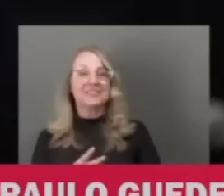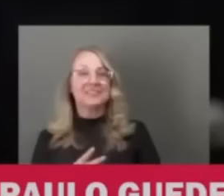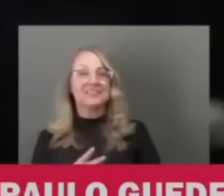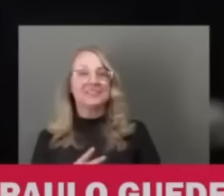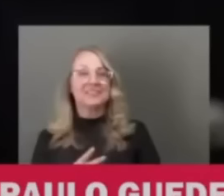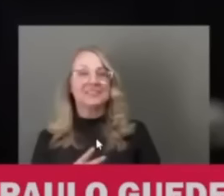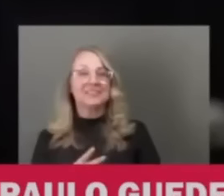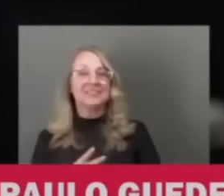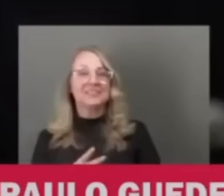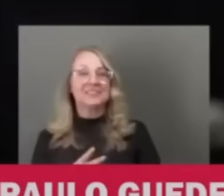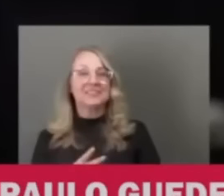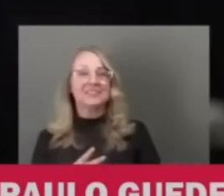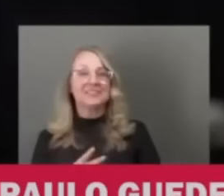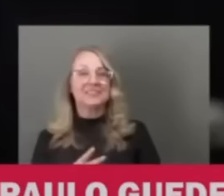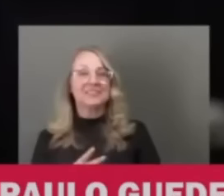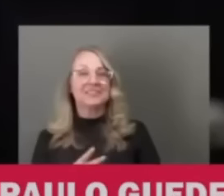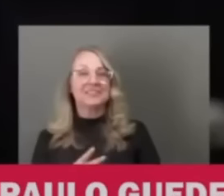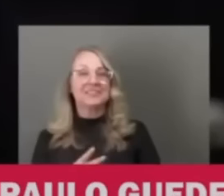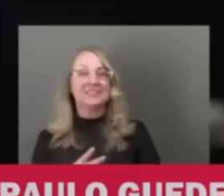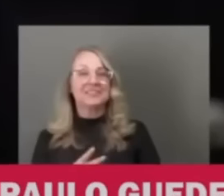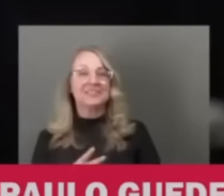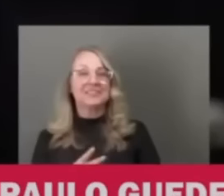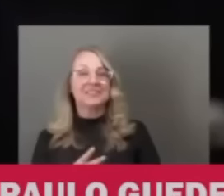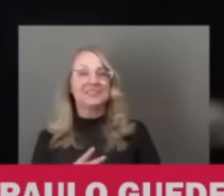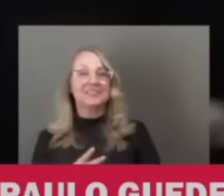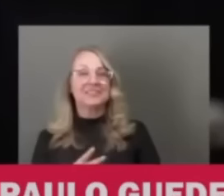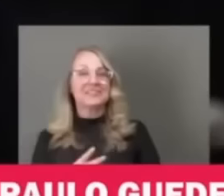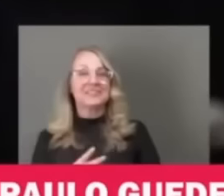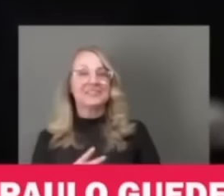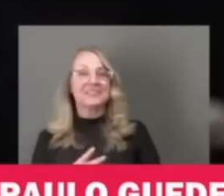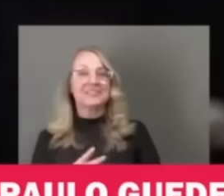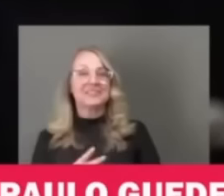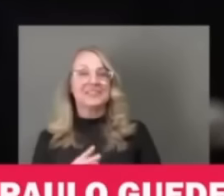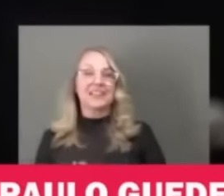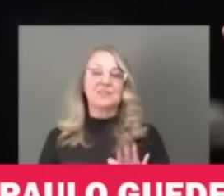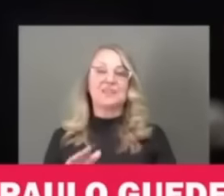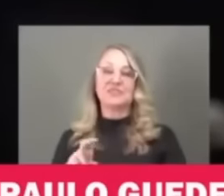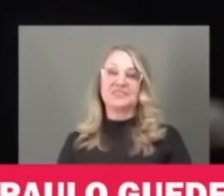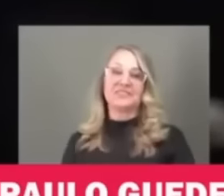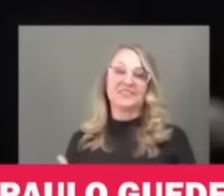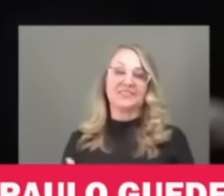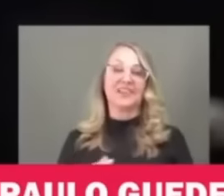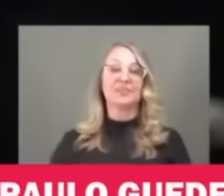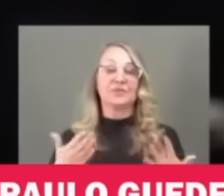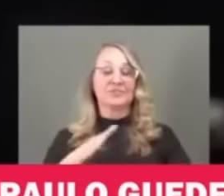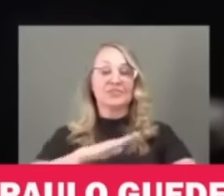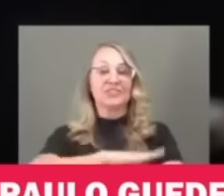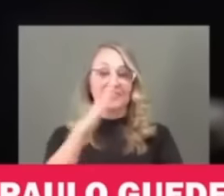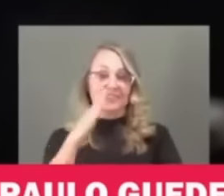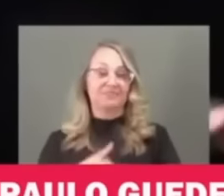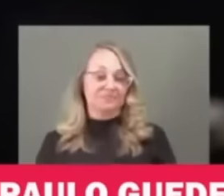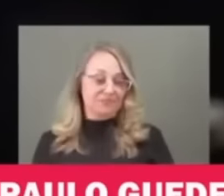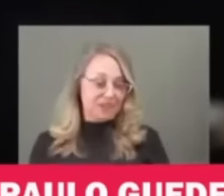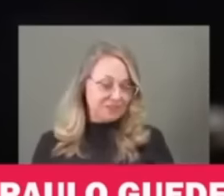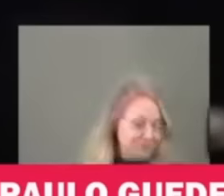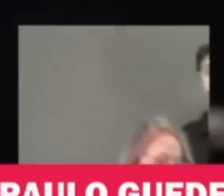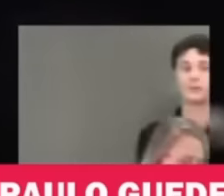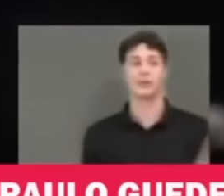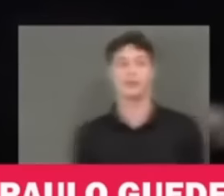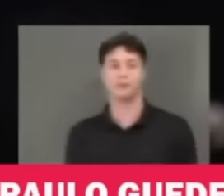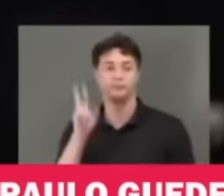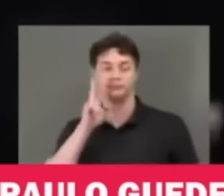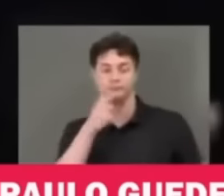aqui vamos ver o ja Wagner aqui tem que dar uma boa resposta né nela a gente está eu queria Recordar vossa